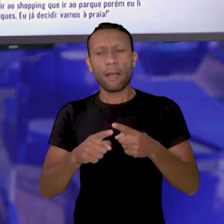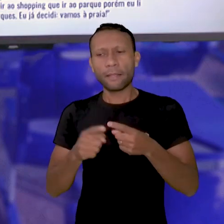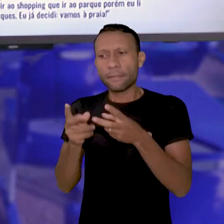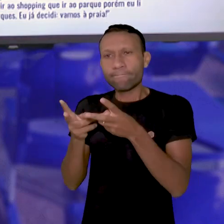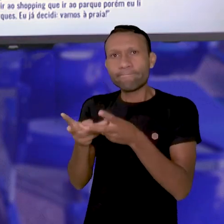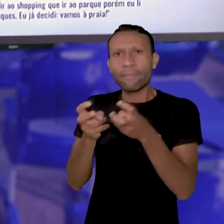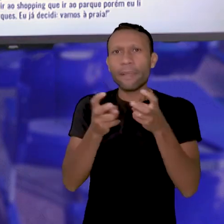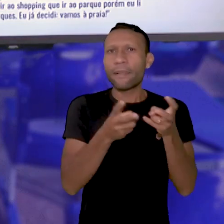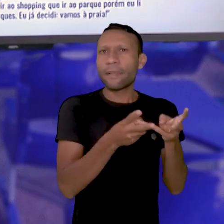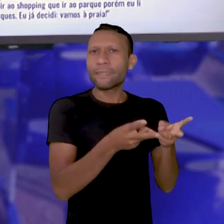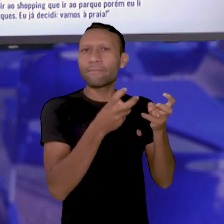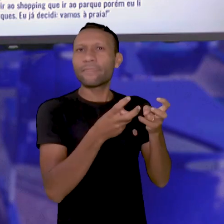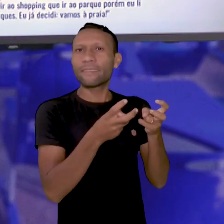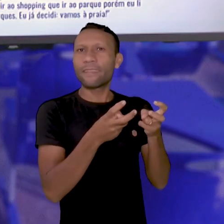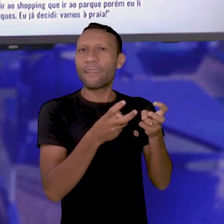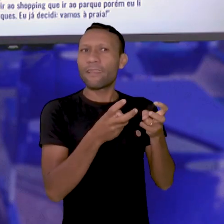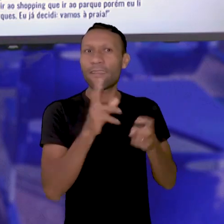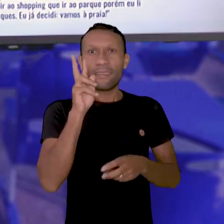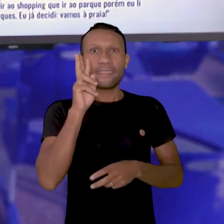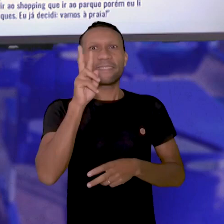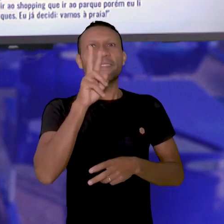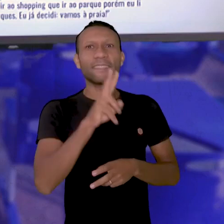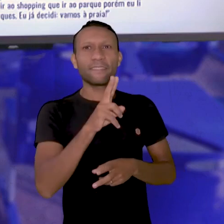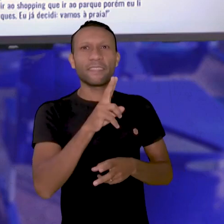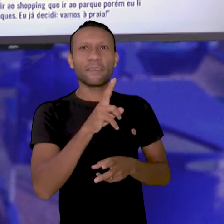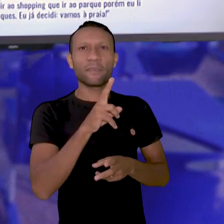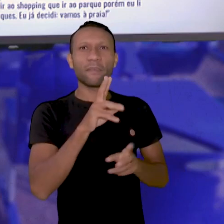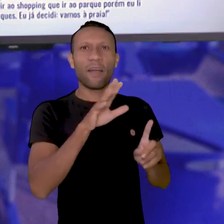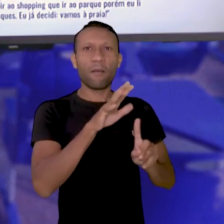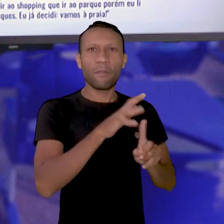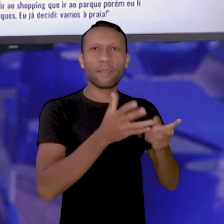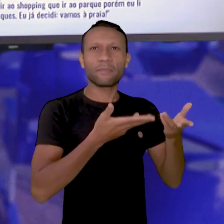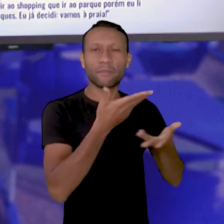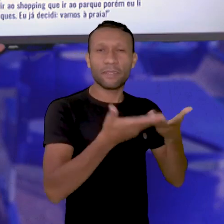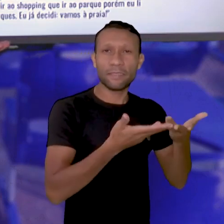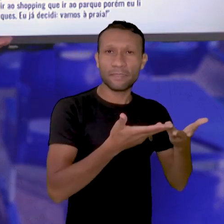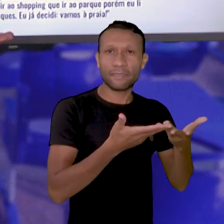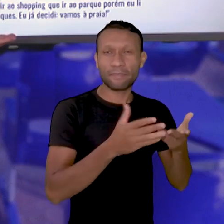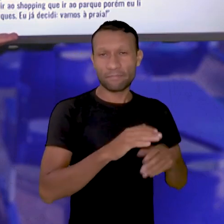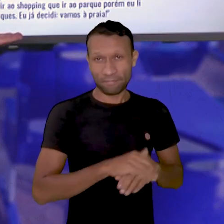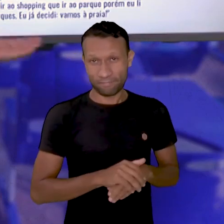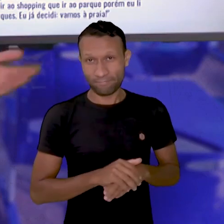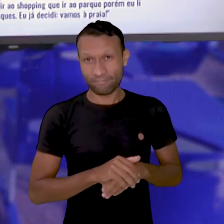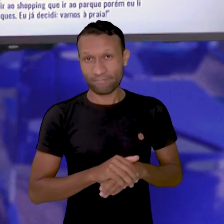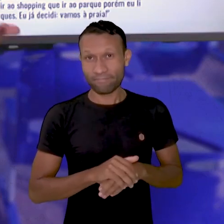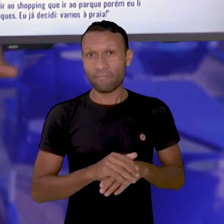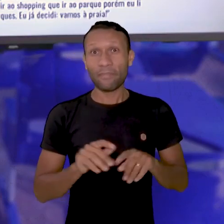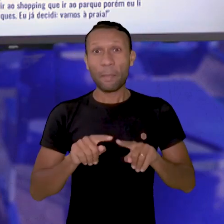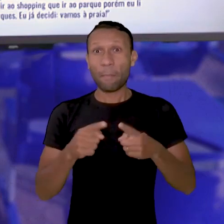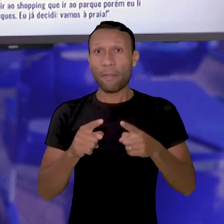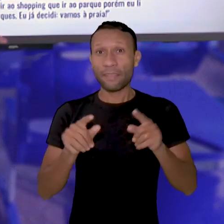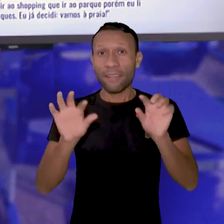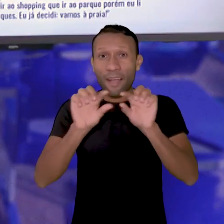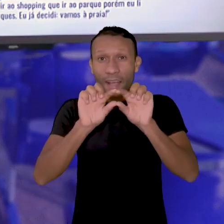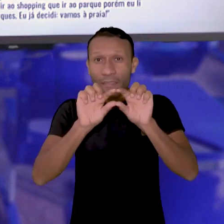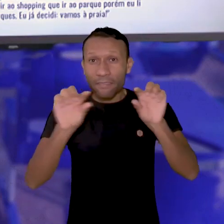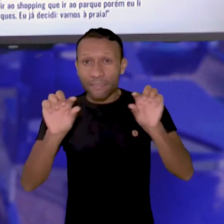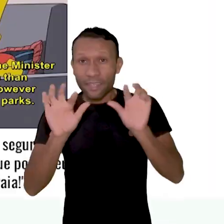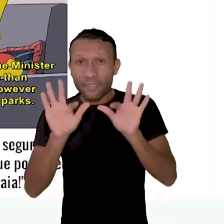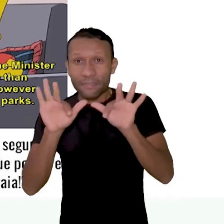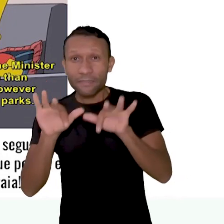ele consegue deixar a argumentação dele melhor. Entretanto, a frase final dele